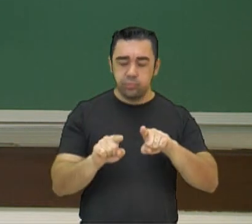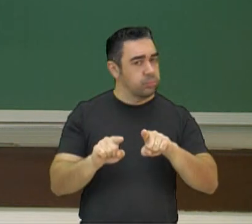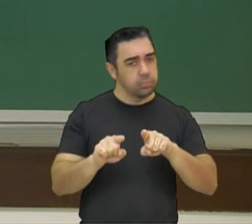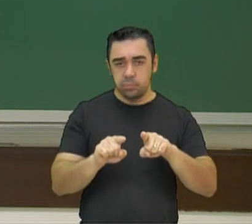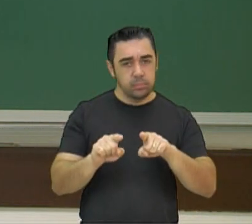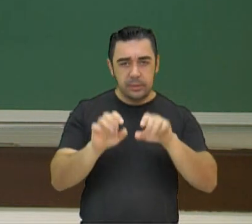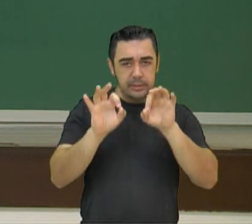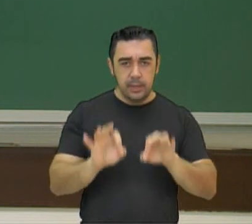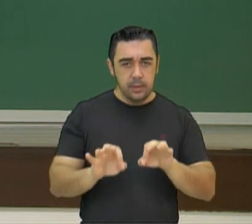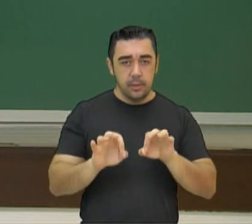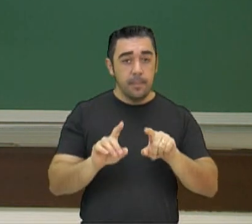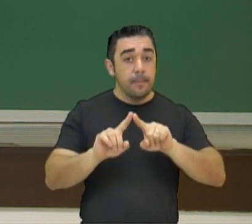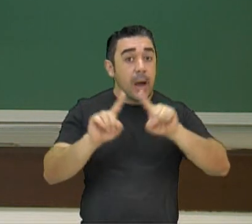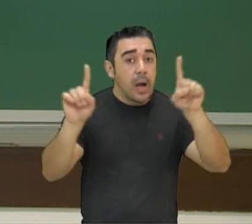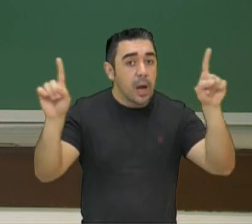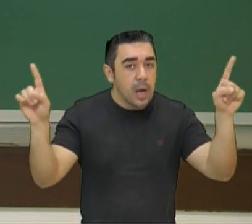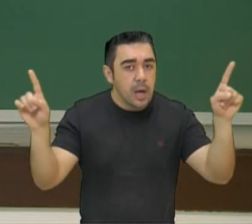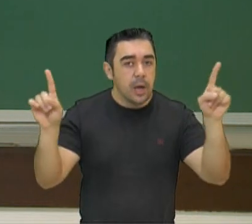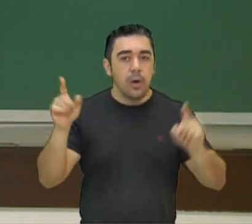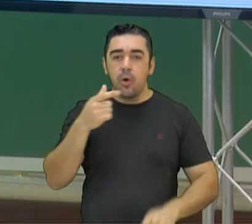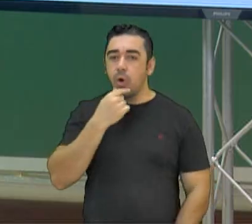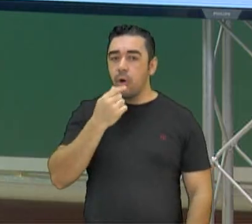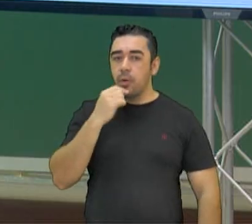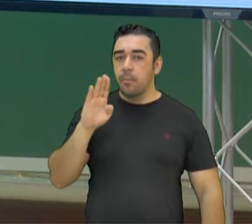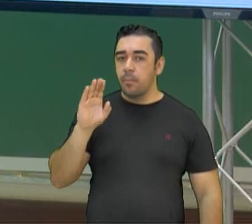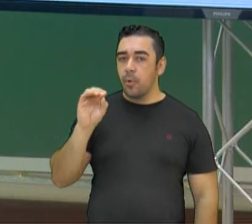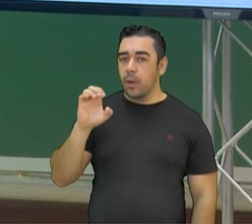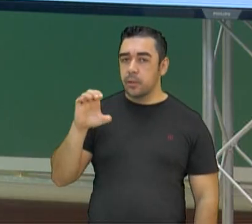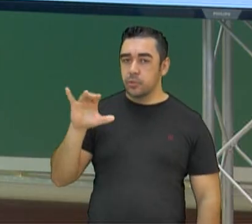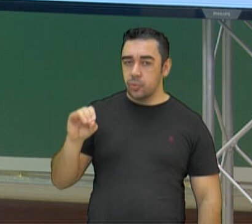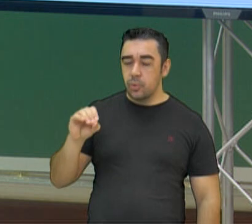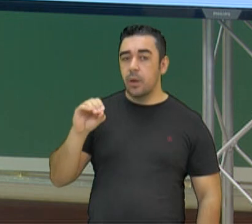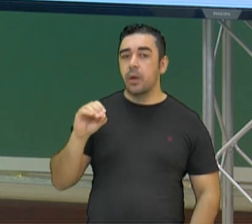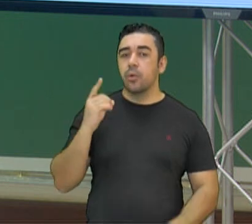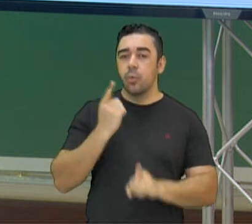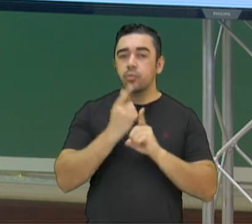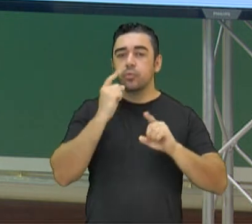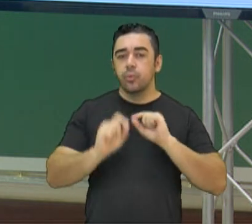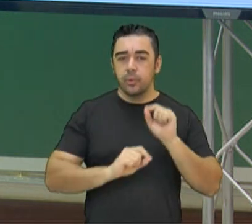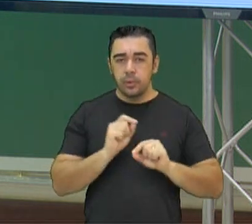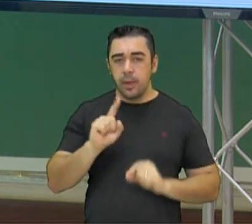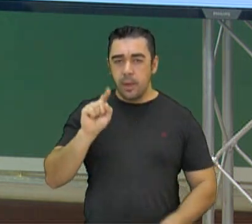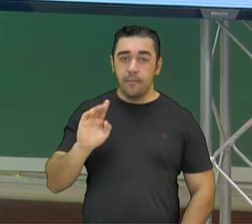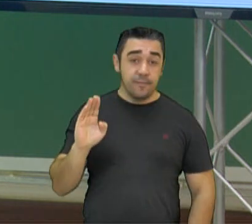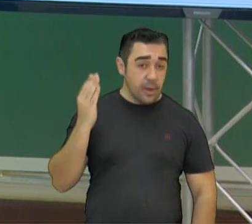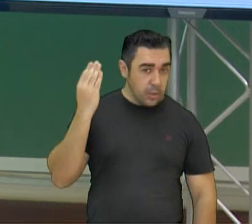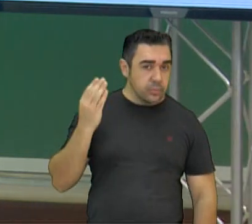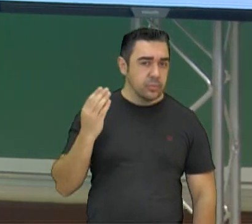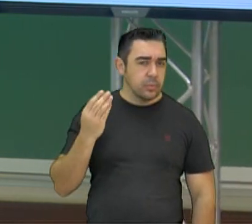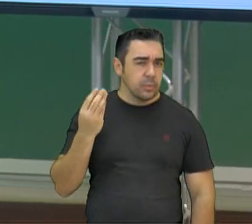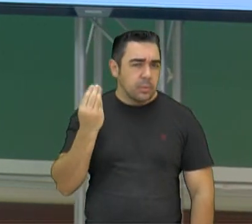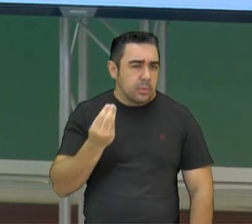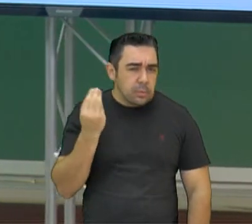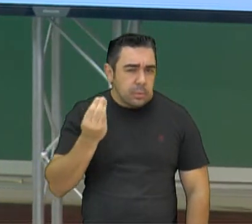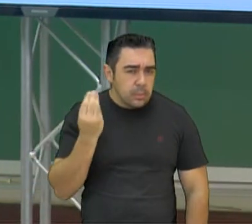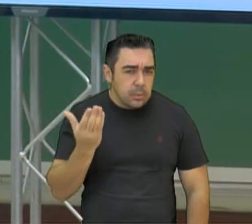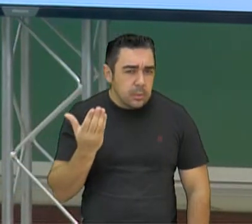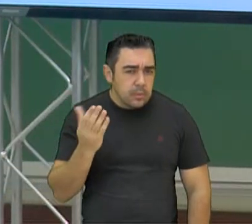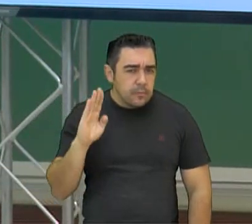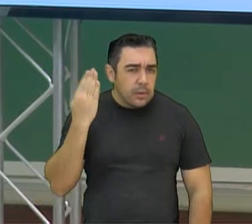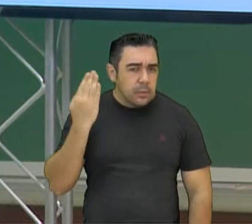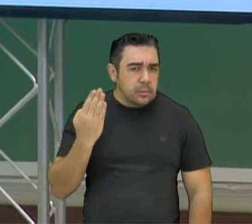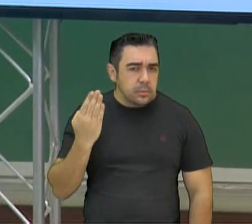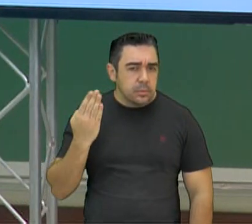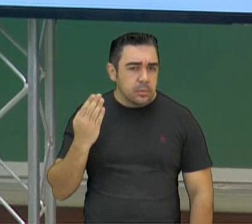certo. Mas, Boécio achou a solução para esse problema, dizendo que isso é falso. Como assim